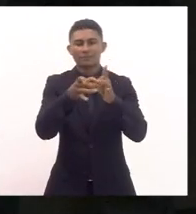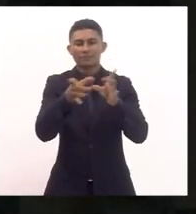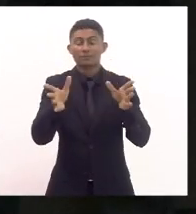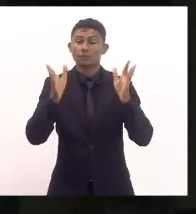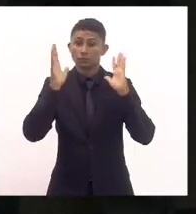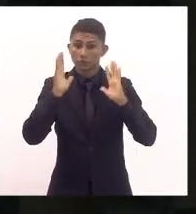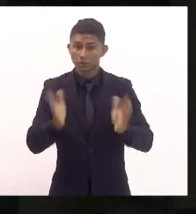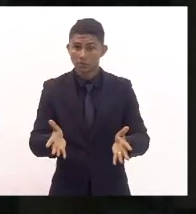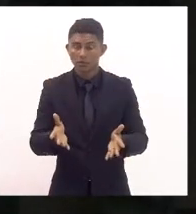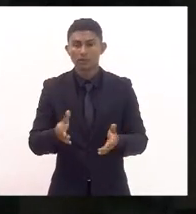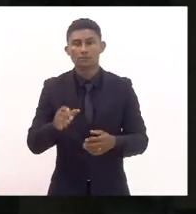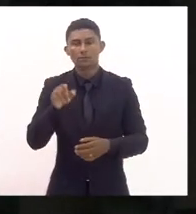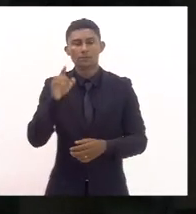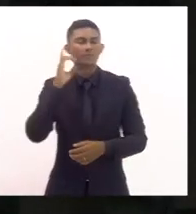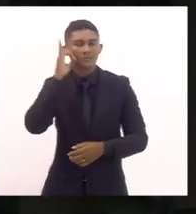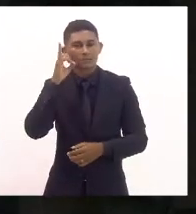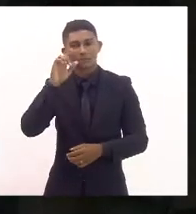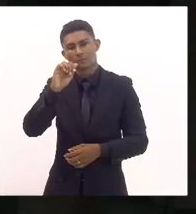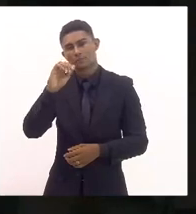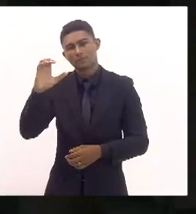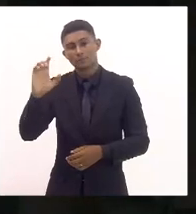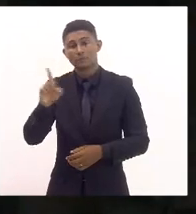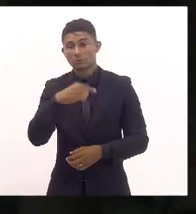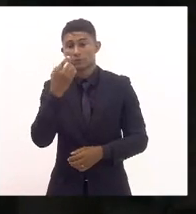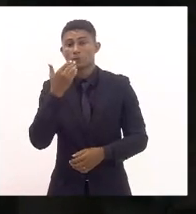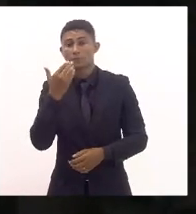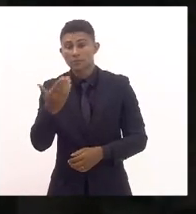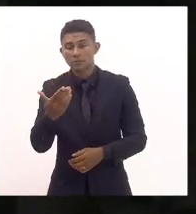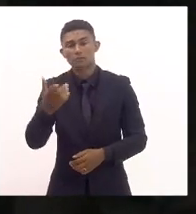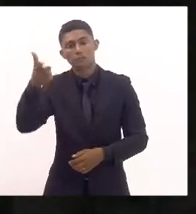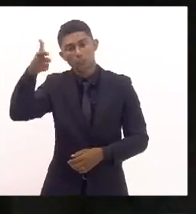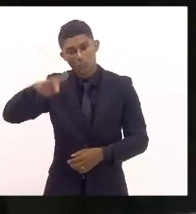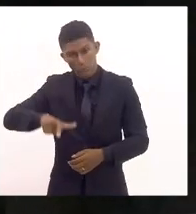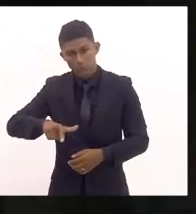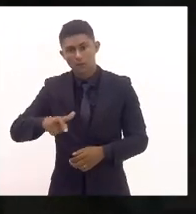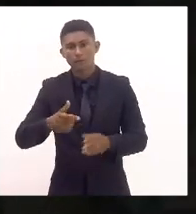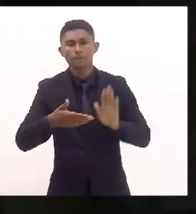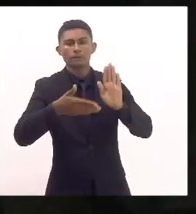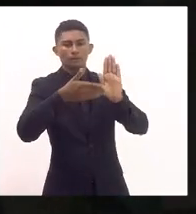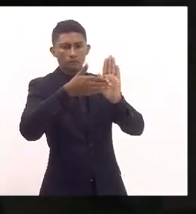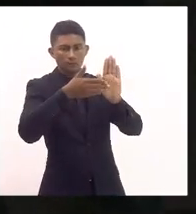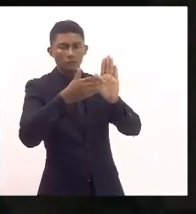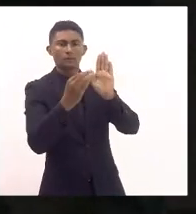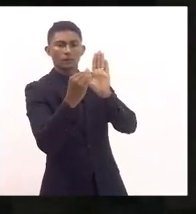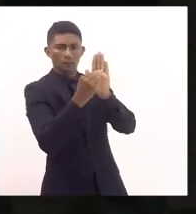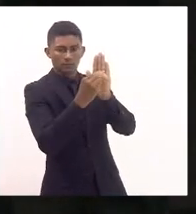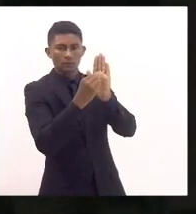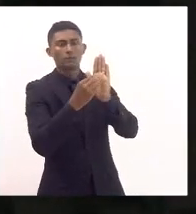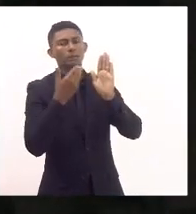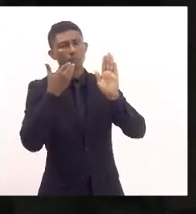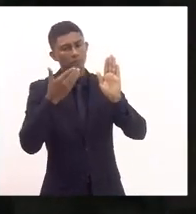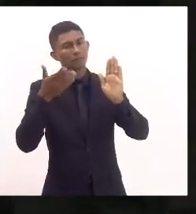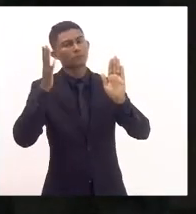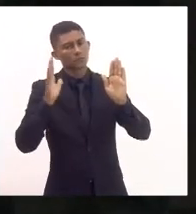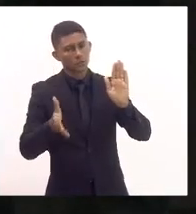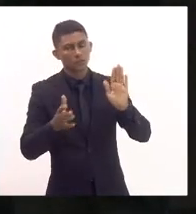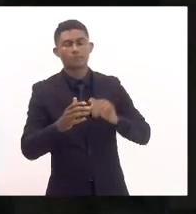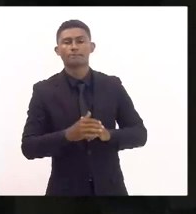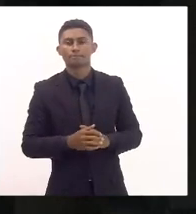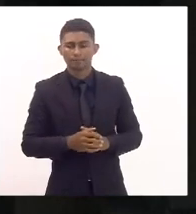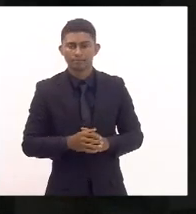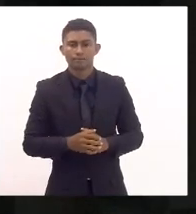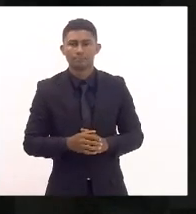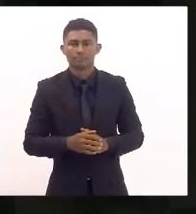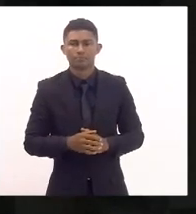pedimos o deputado André Ceciliano que Traga ele novamente a pauta assim